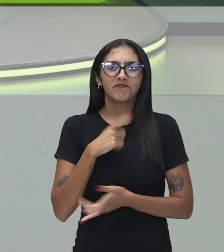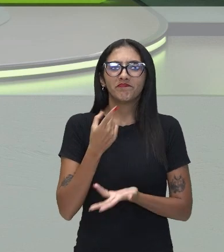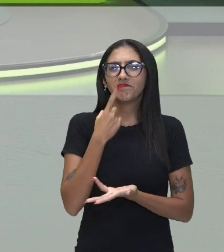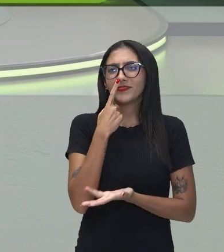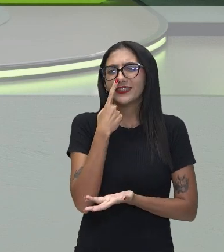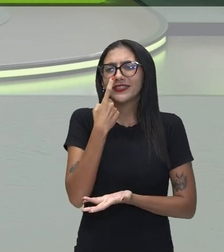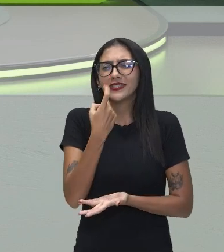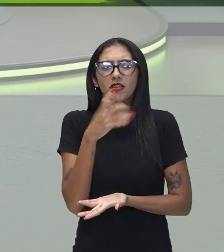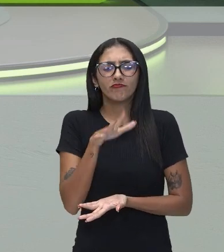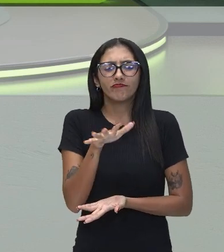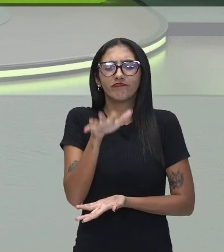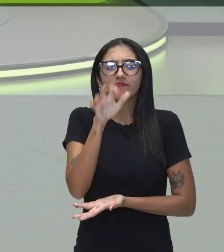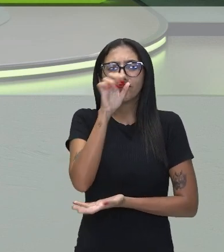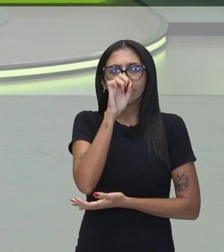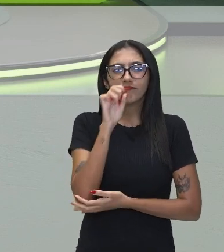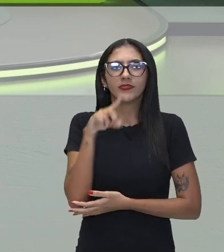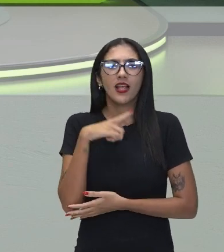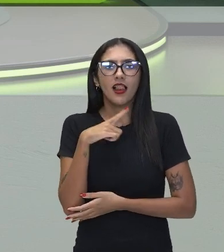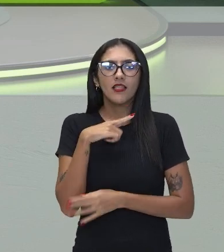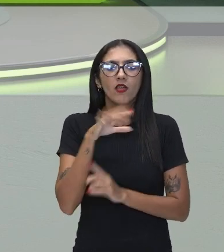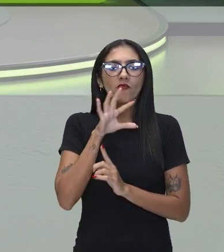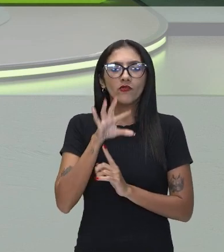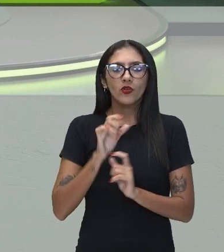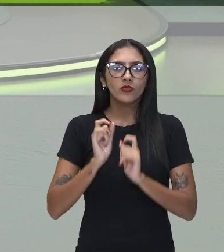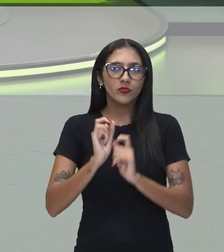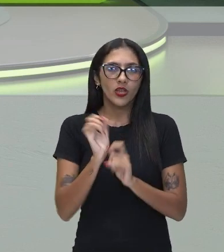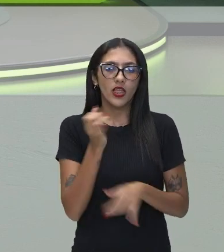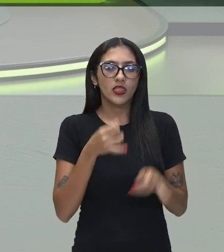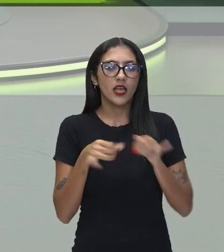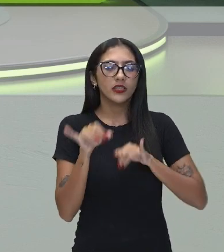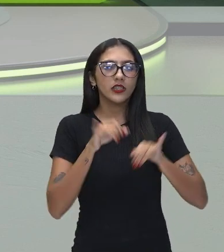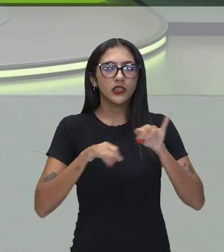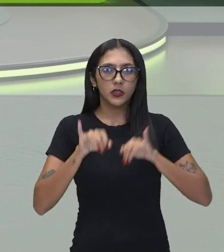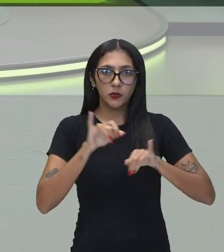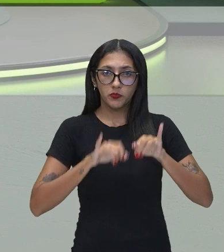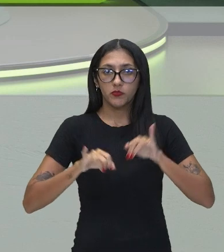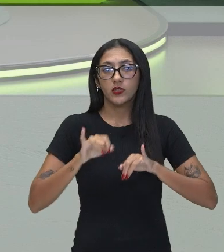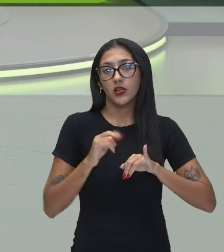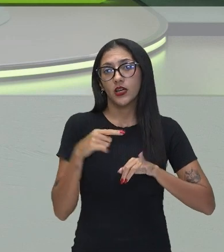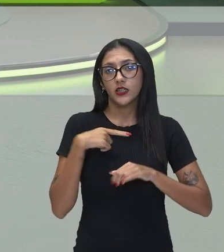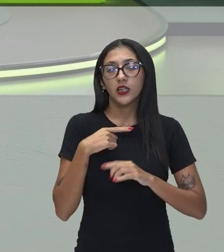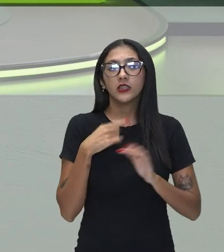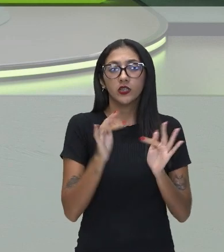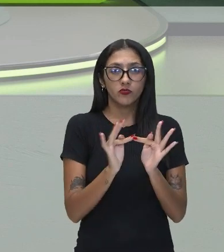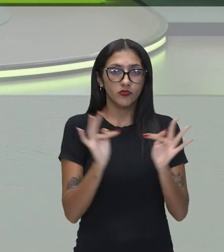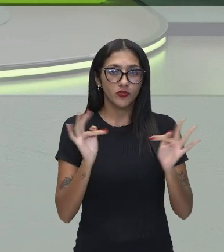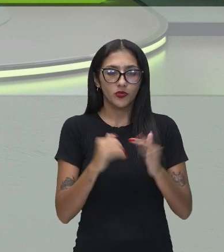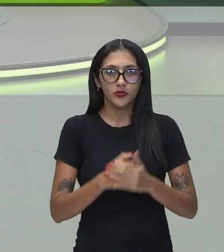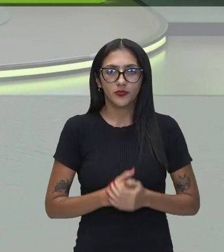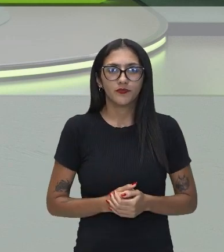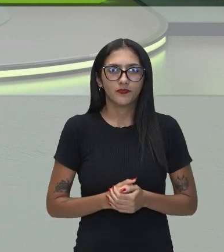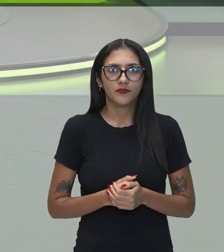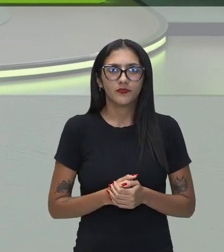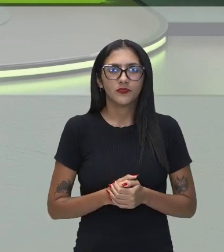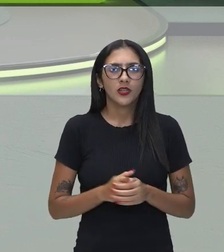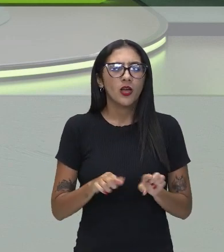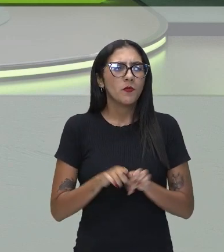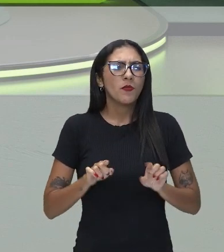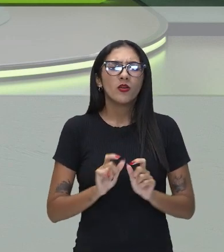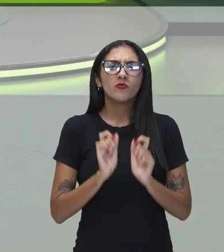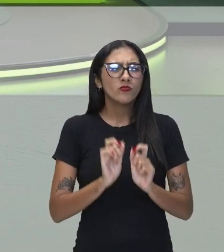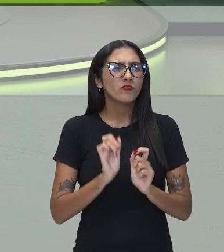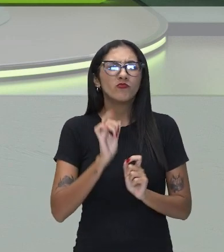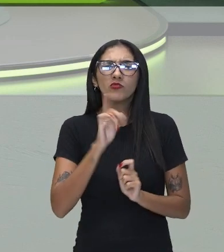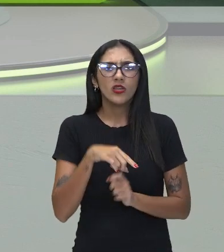é influenciada pela química das funções oxigenadas. E o que é uma